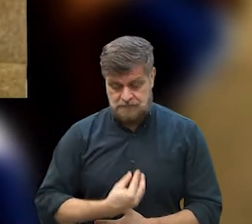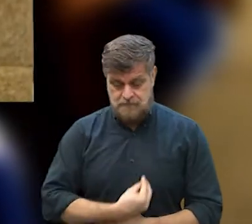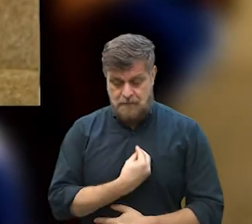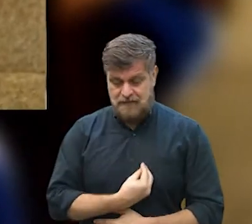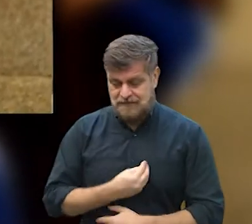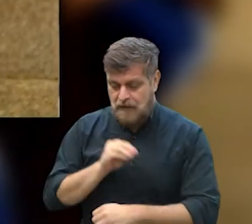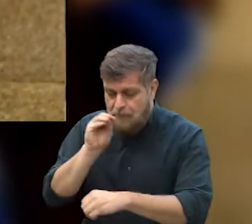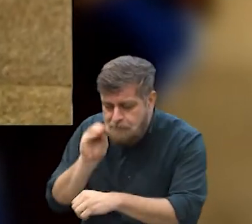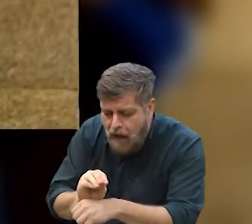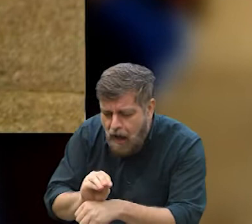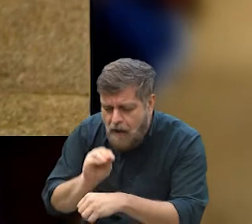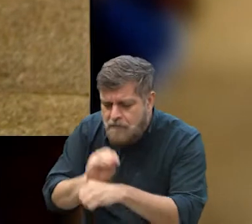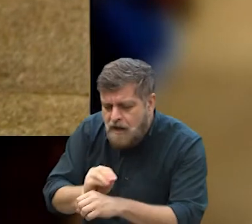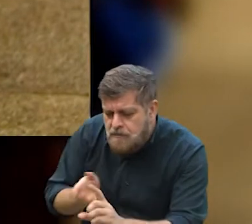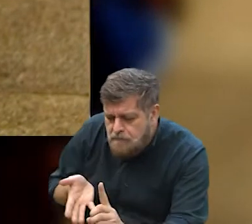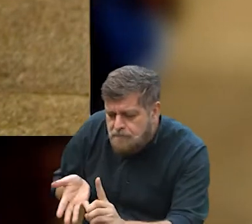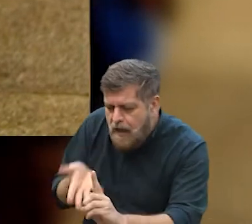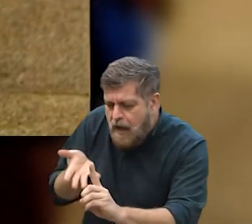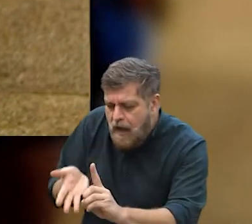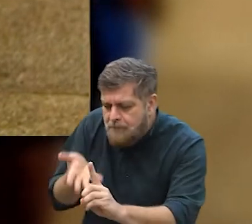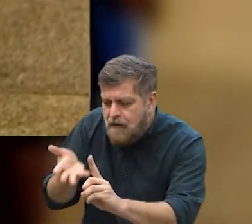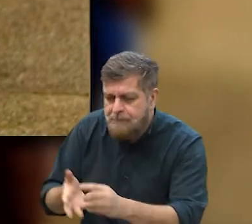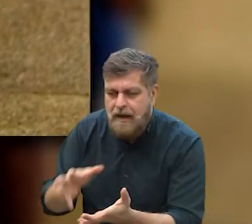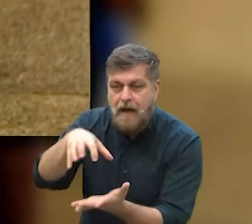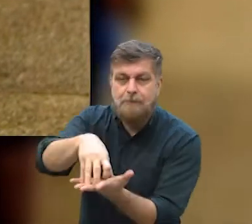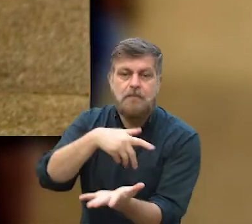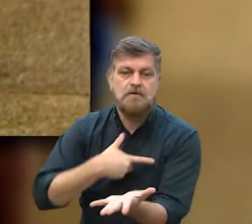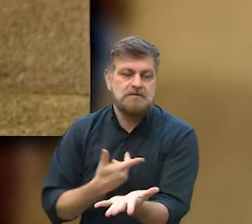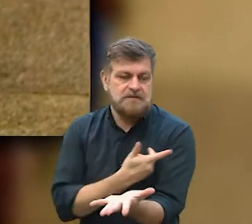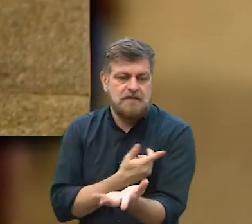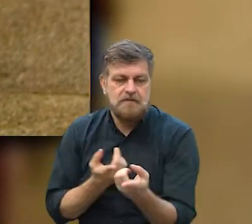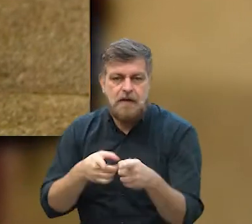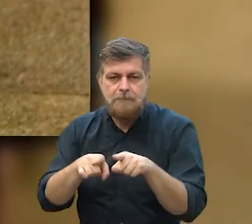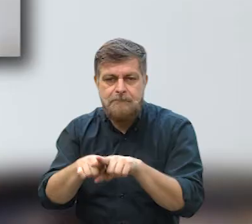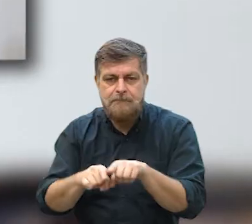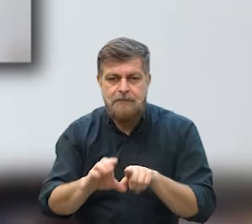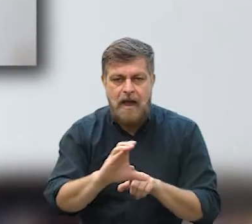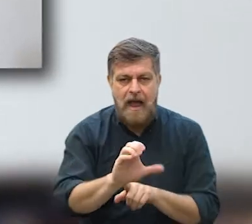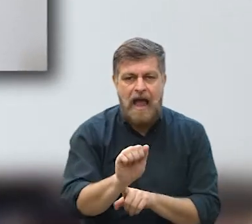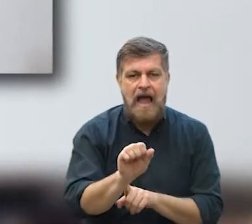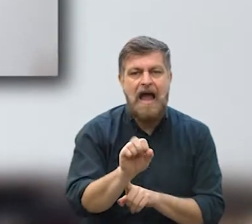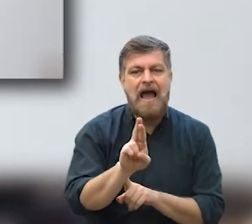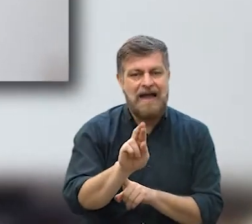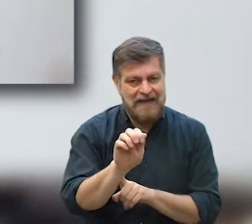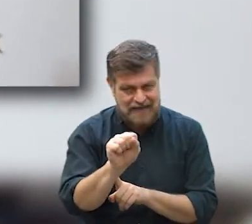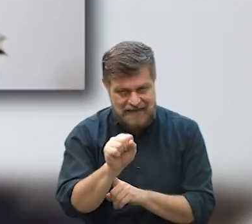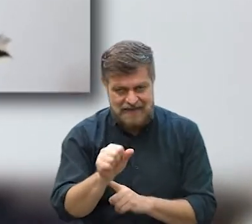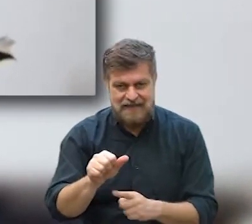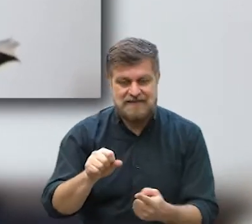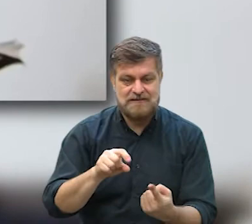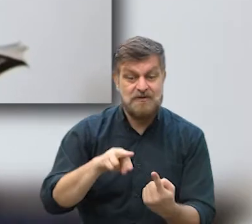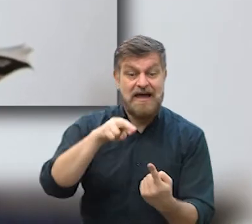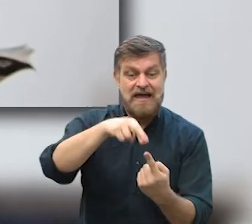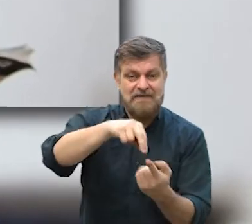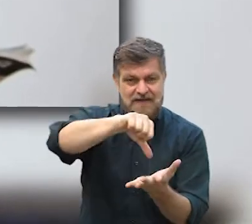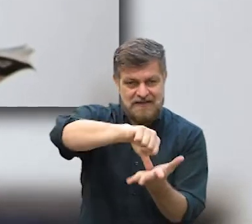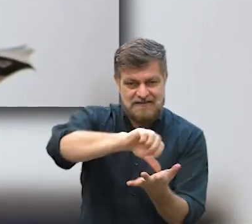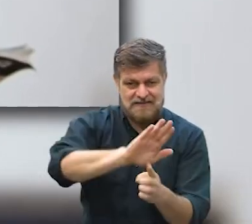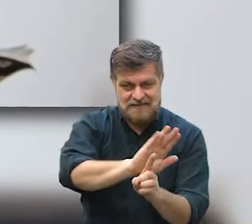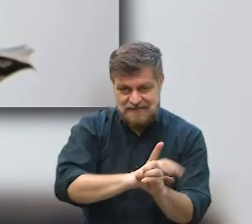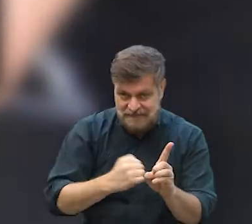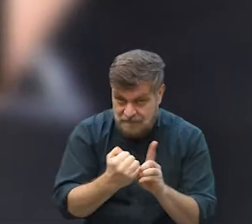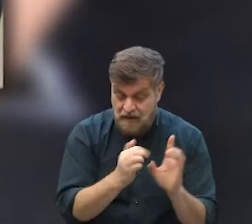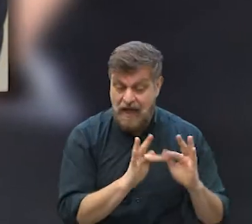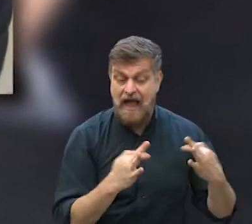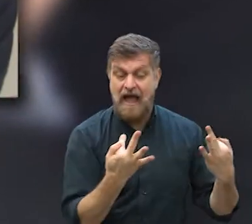tivesse, né, essa assistência, essa parceria do posto de saúde, do CRAS, da parte assistencial, essa parceria com a